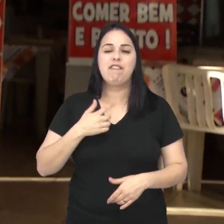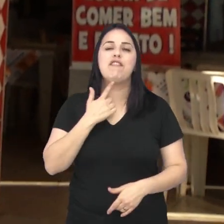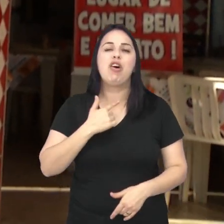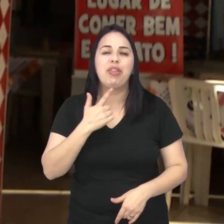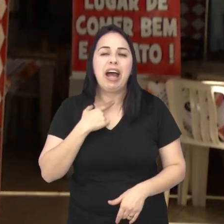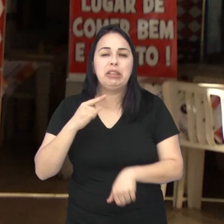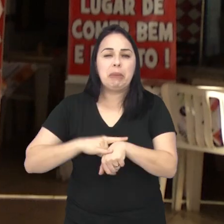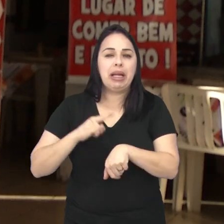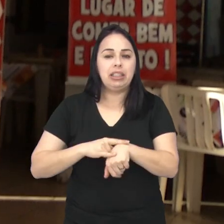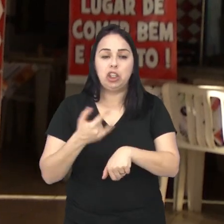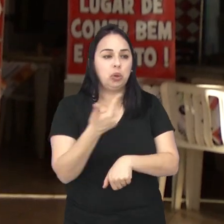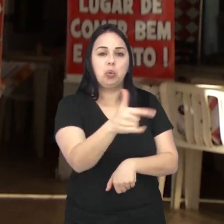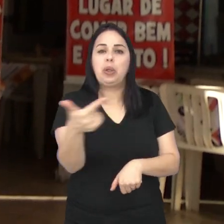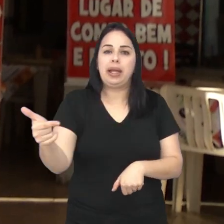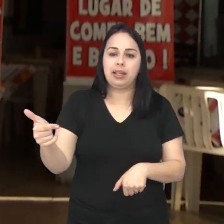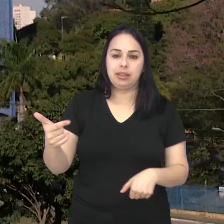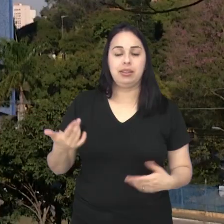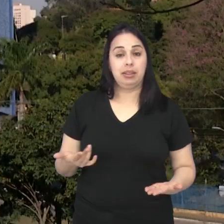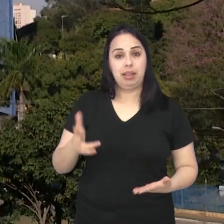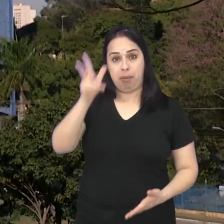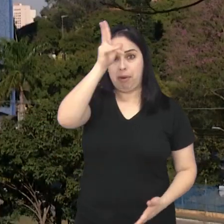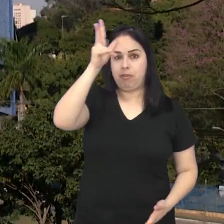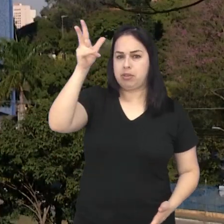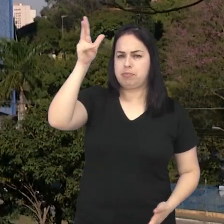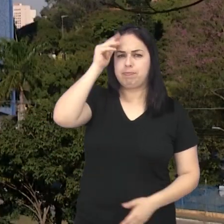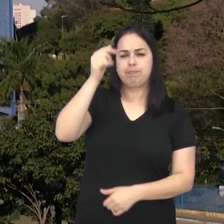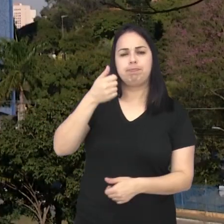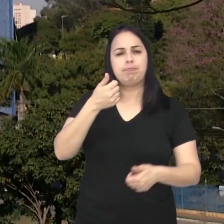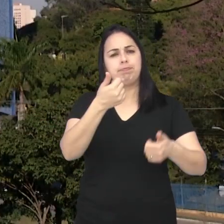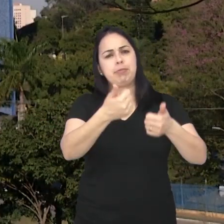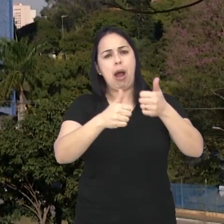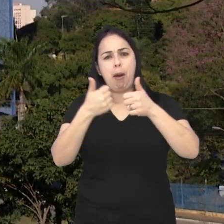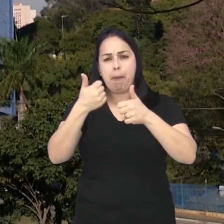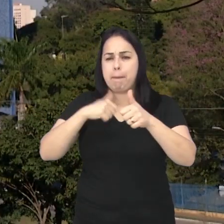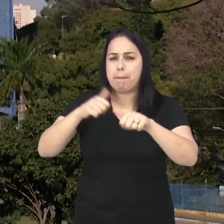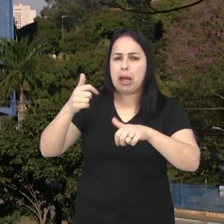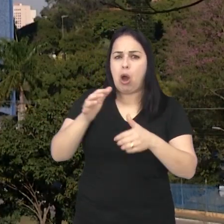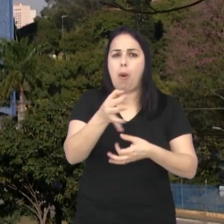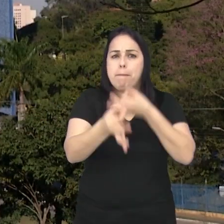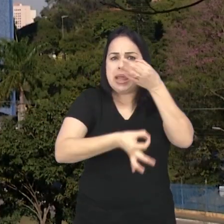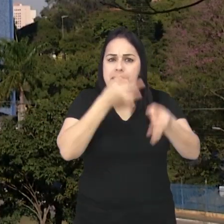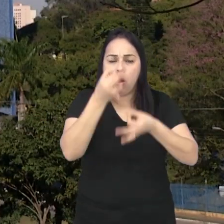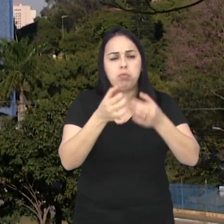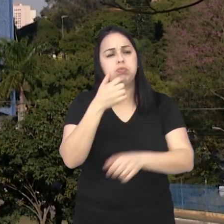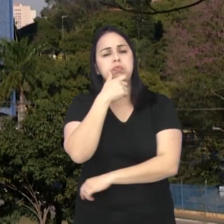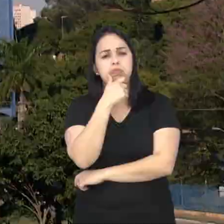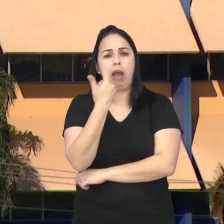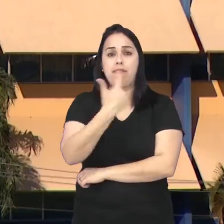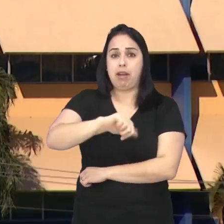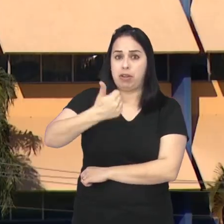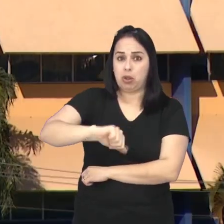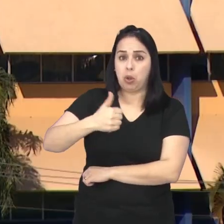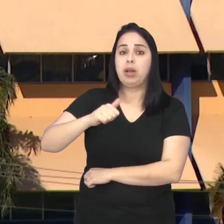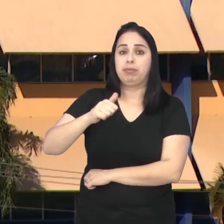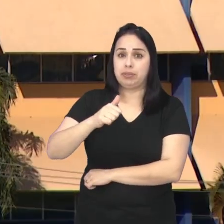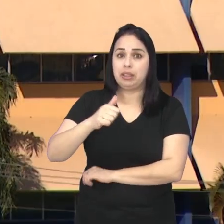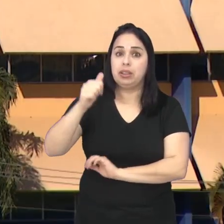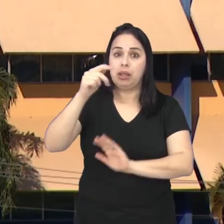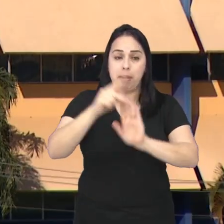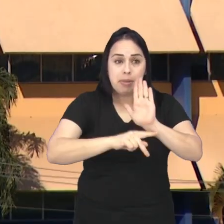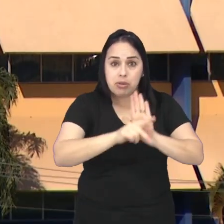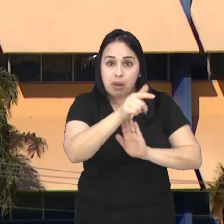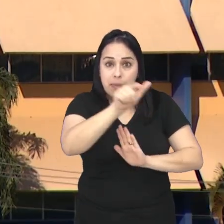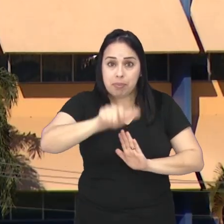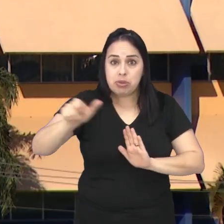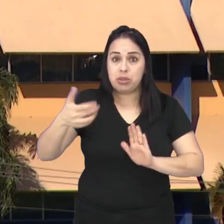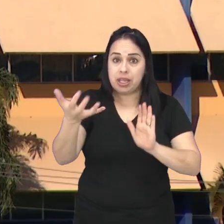então a criatividade foi boa. Atualmente, a Prefeitura avalia as sugestões recebidas em julho, durante a apresentação do projeto